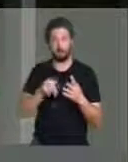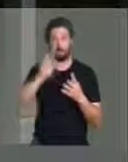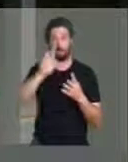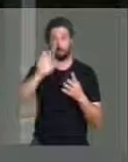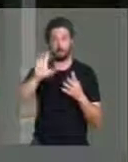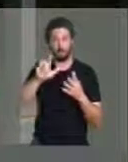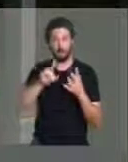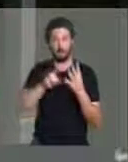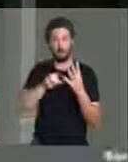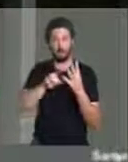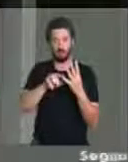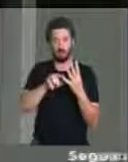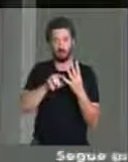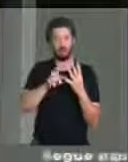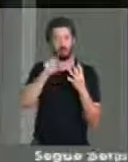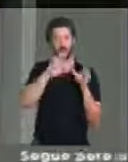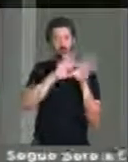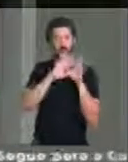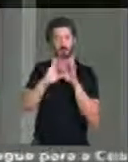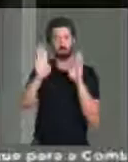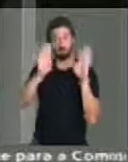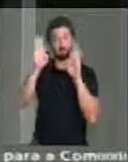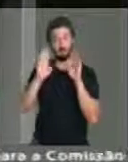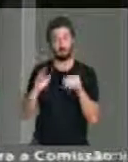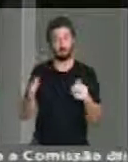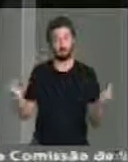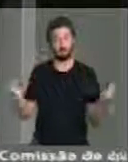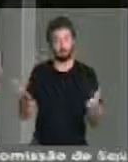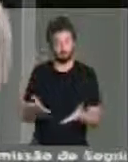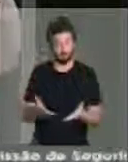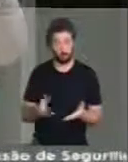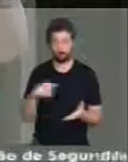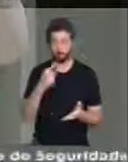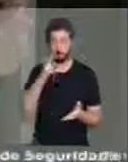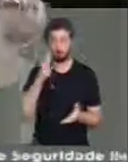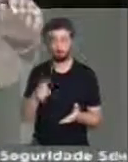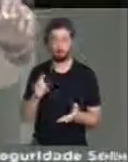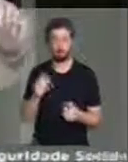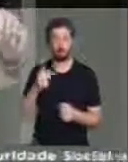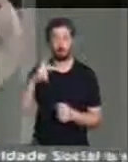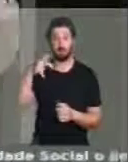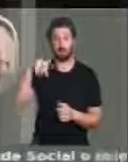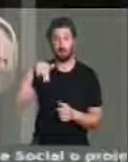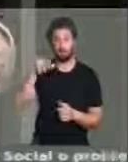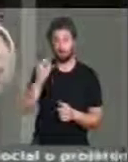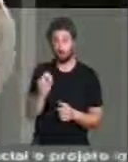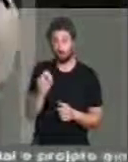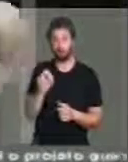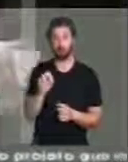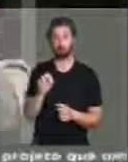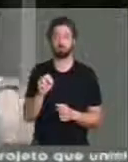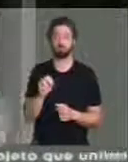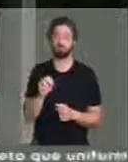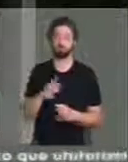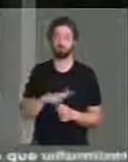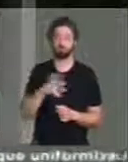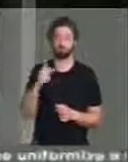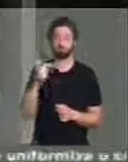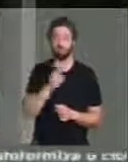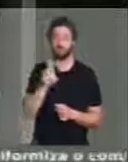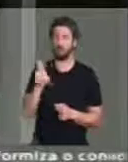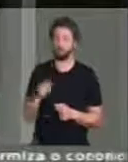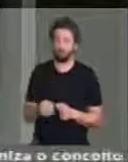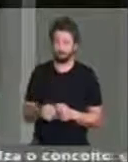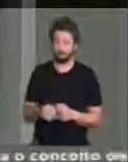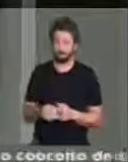real, conjunturais, pois hoje estamos diante de um plano que não ousa dizer seu